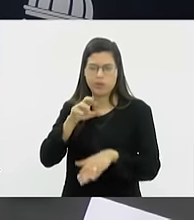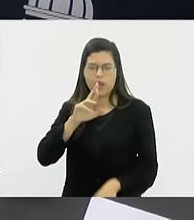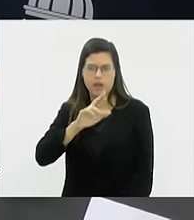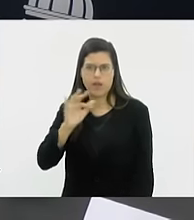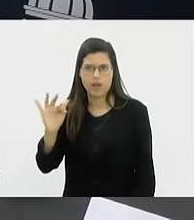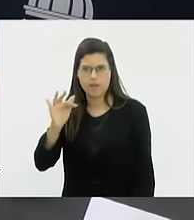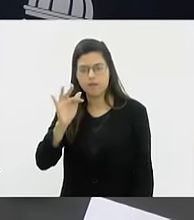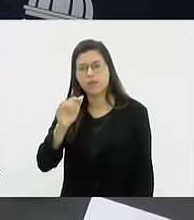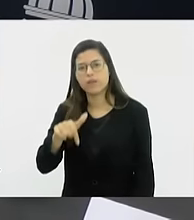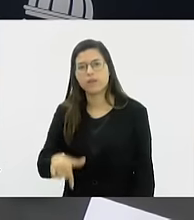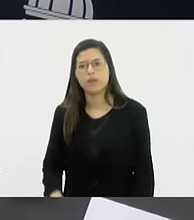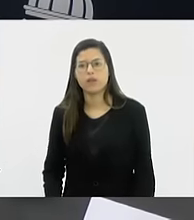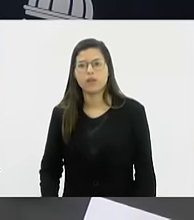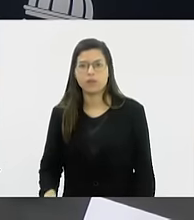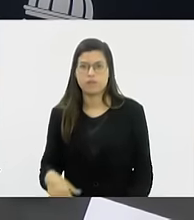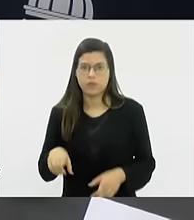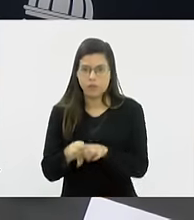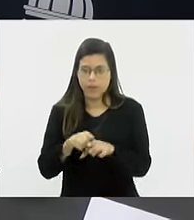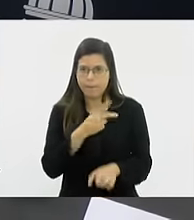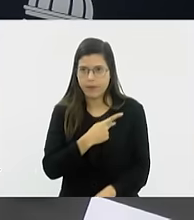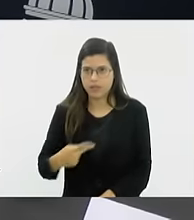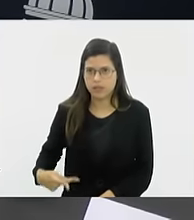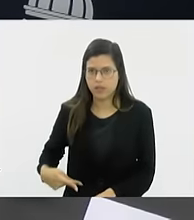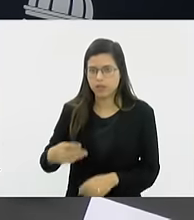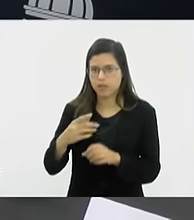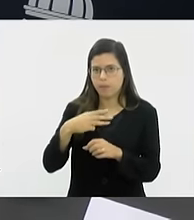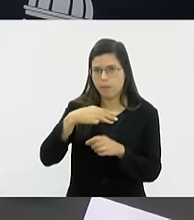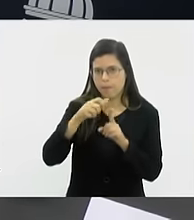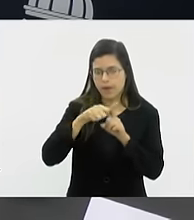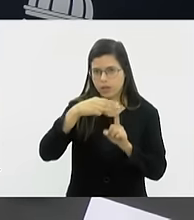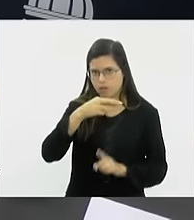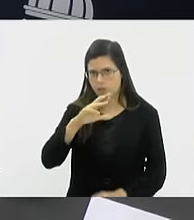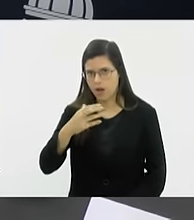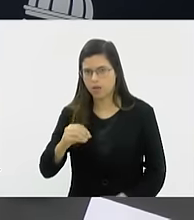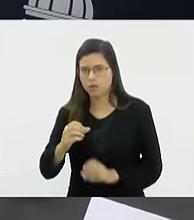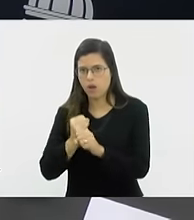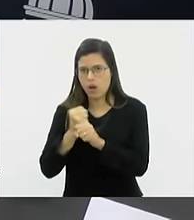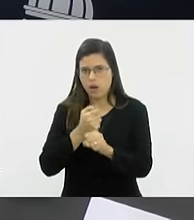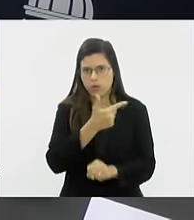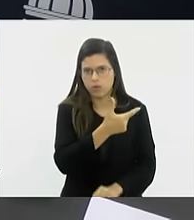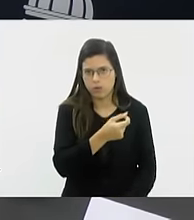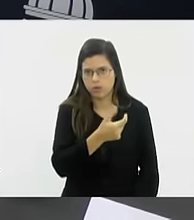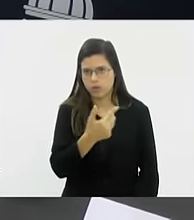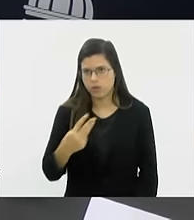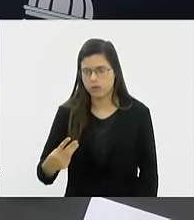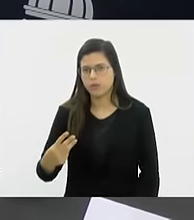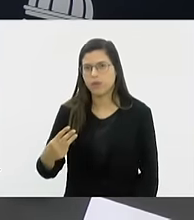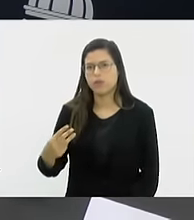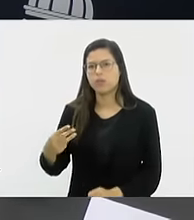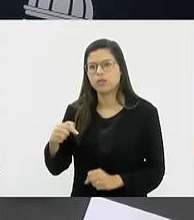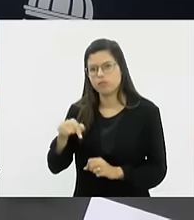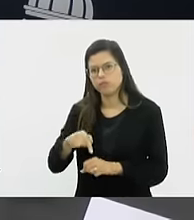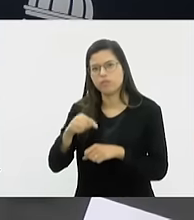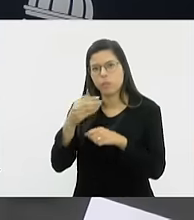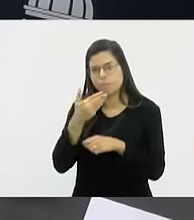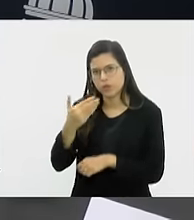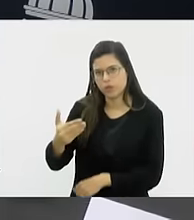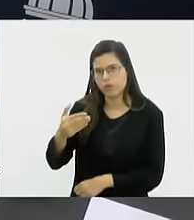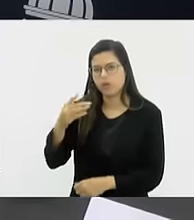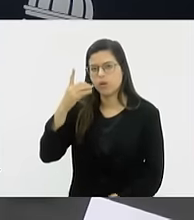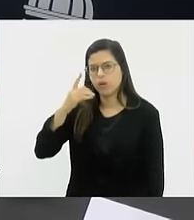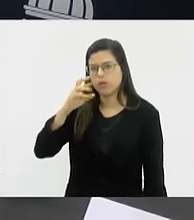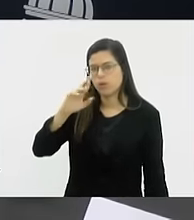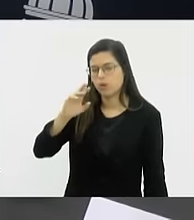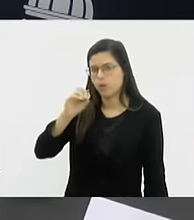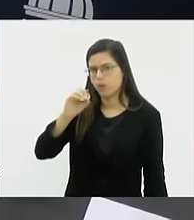Assumi o Detro em março de 2023, por indicação do deputado Rosenberg Reis.